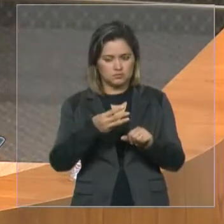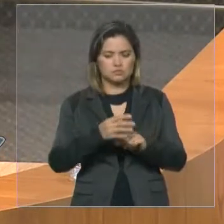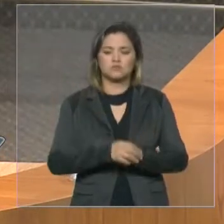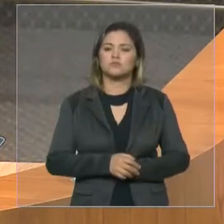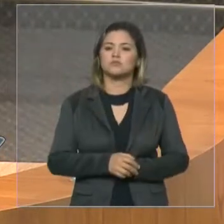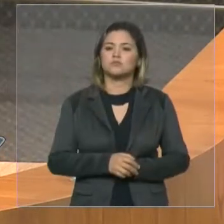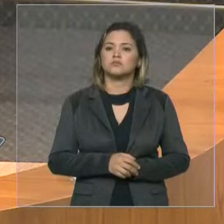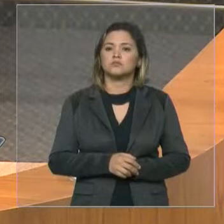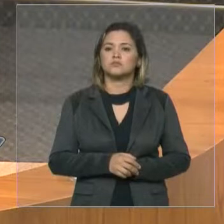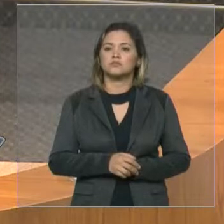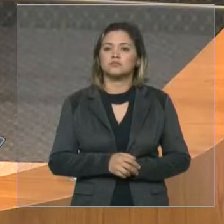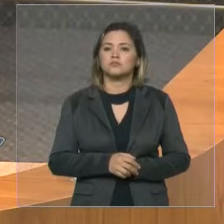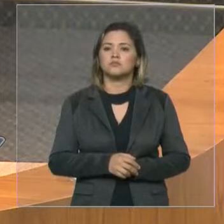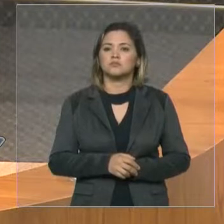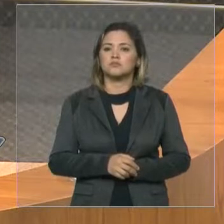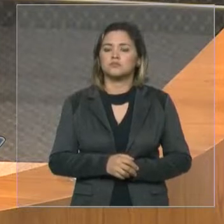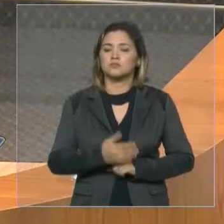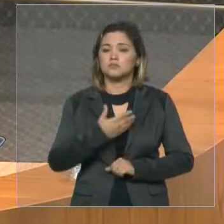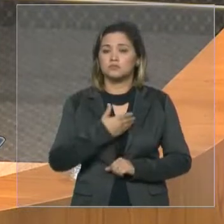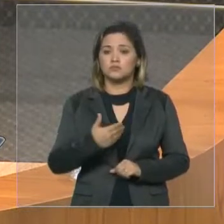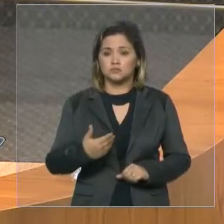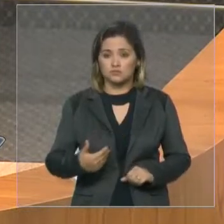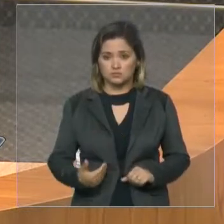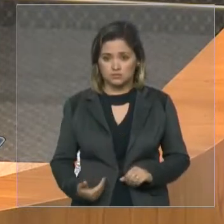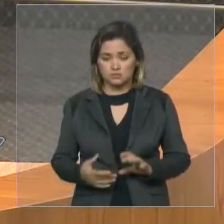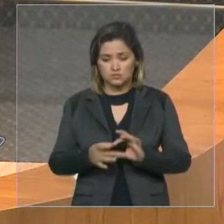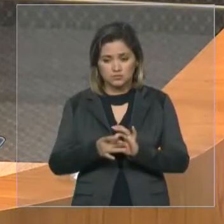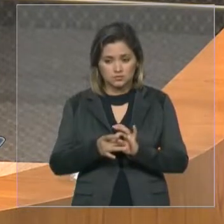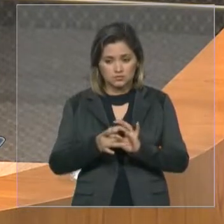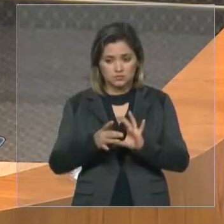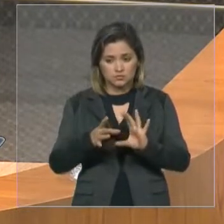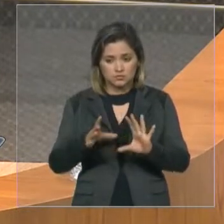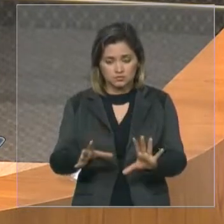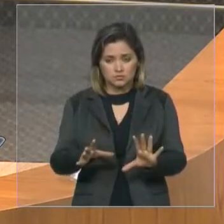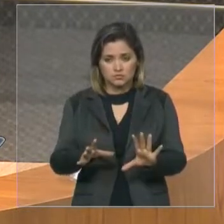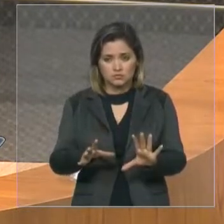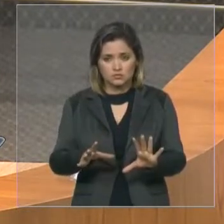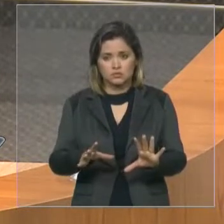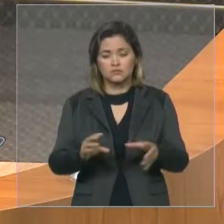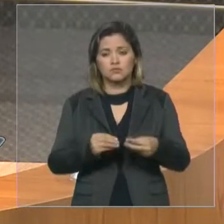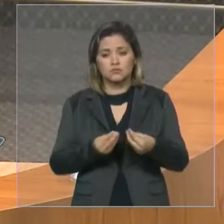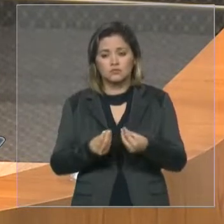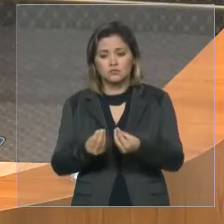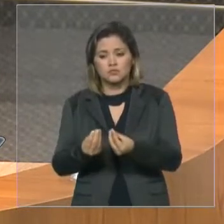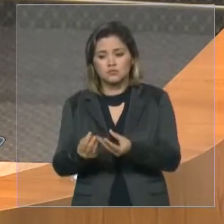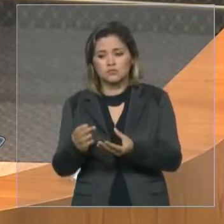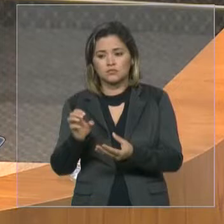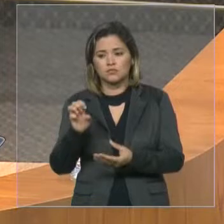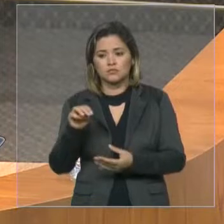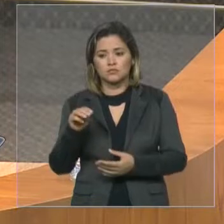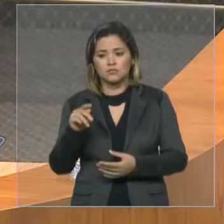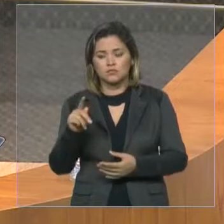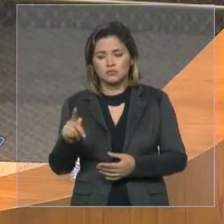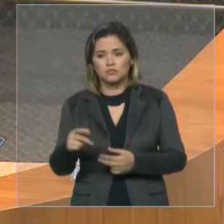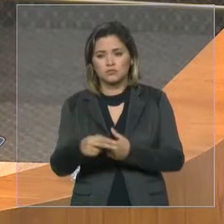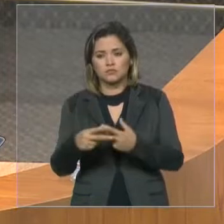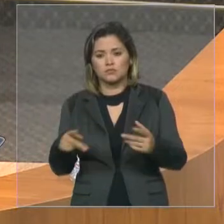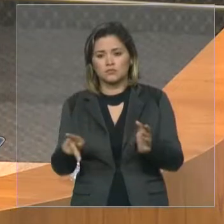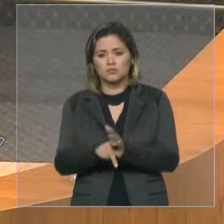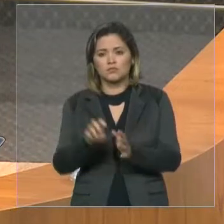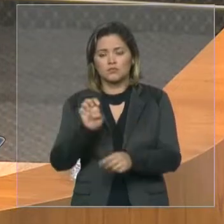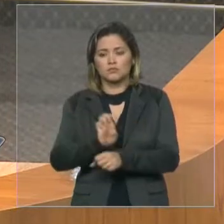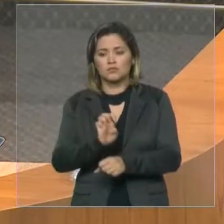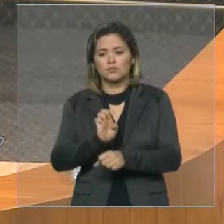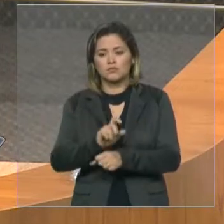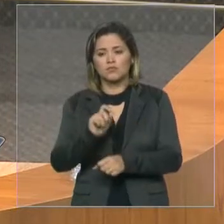Poder Executivo autorizar a transferir para a EMAP a propriedade ou domínio útil de bens imóveis do Estado que interesse ao